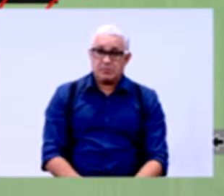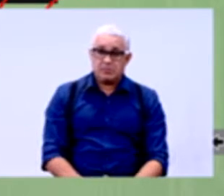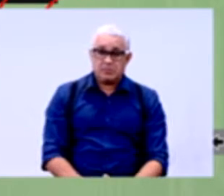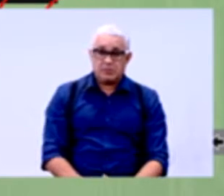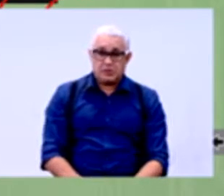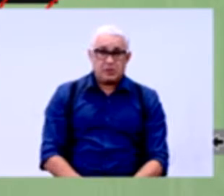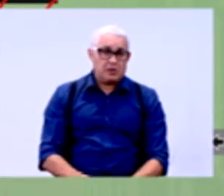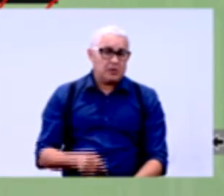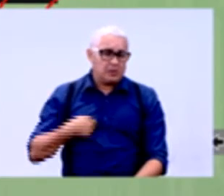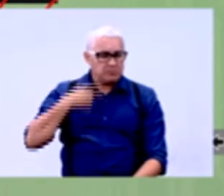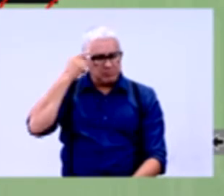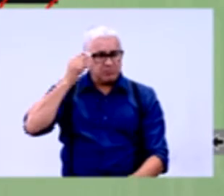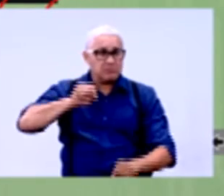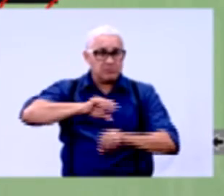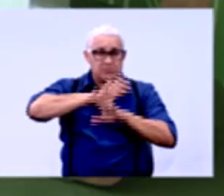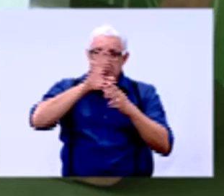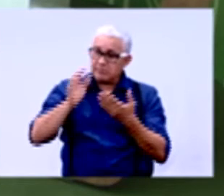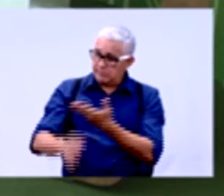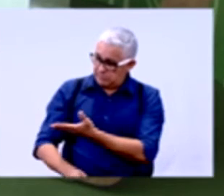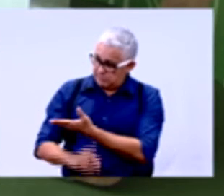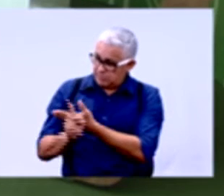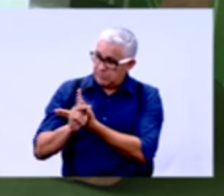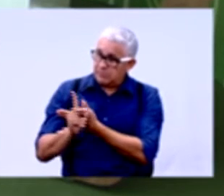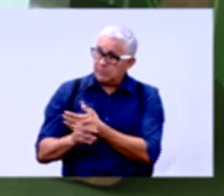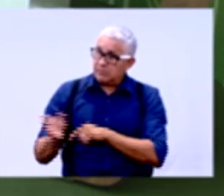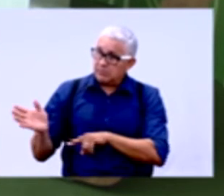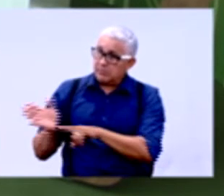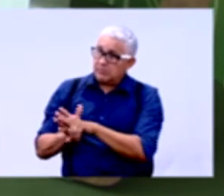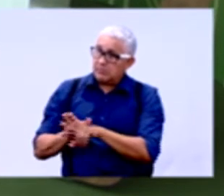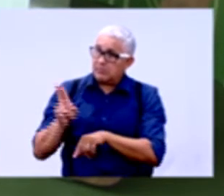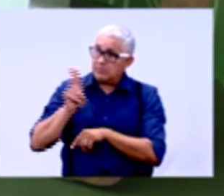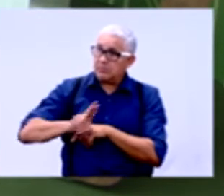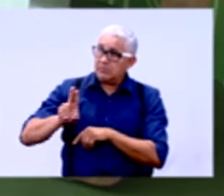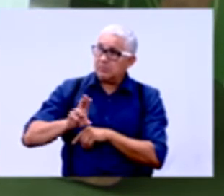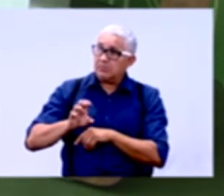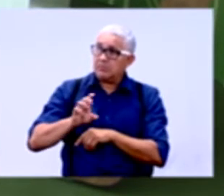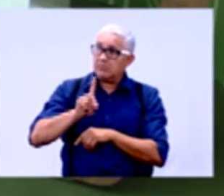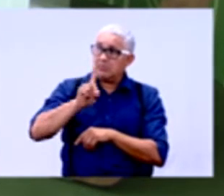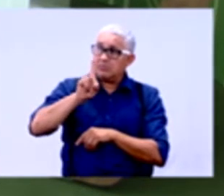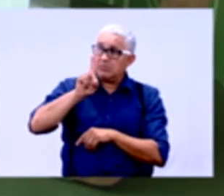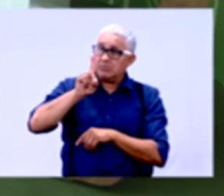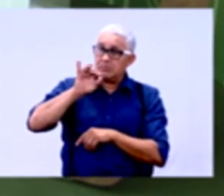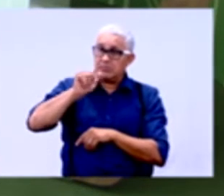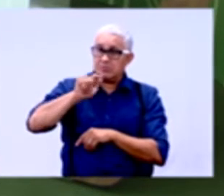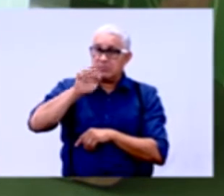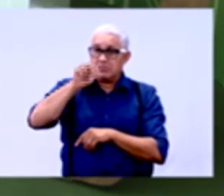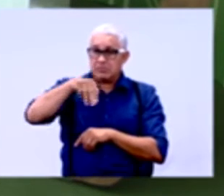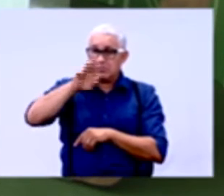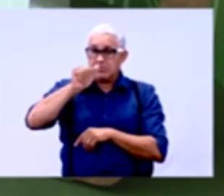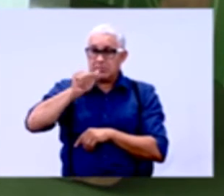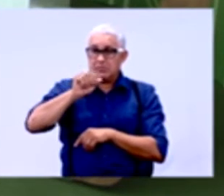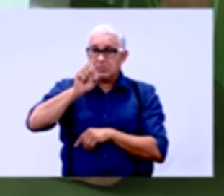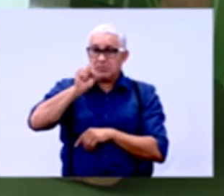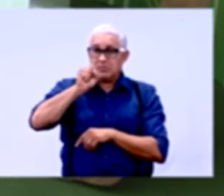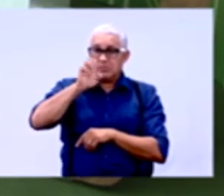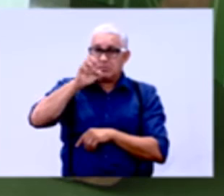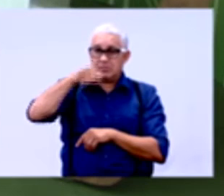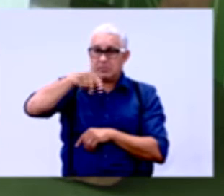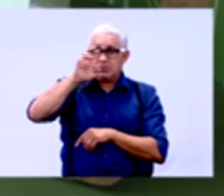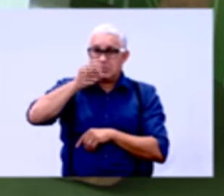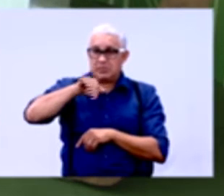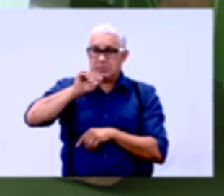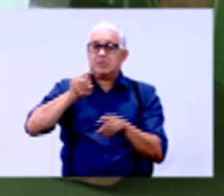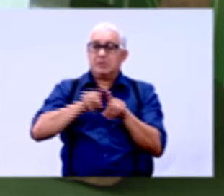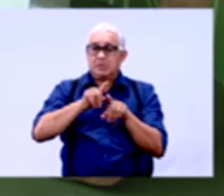que ficou claro, né, professora? Aí o uso do diagrama de sequência e agora aqui o nosso padrão